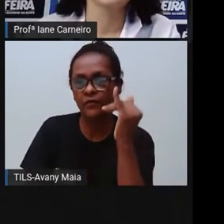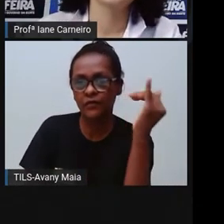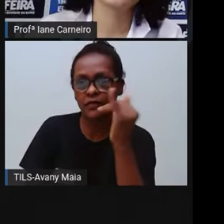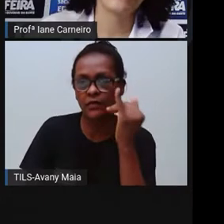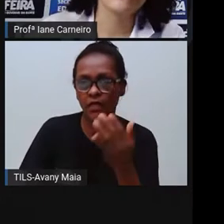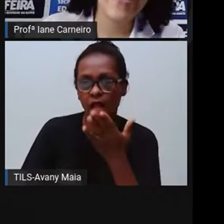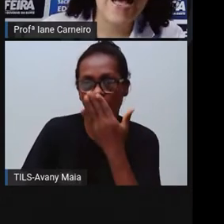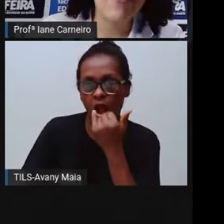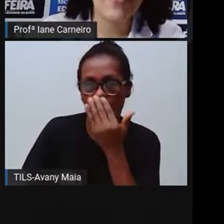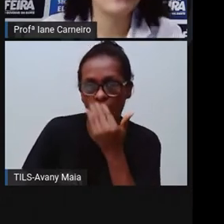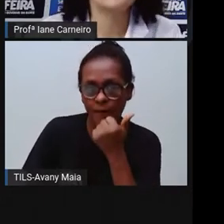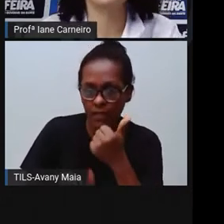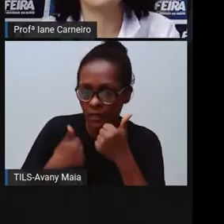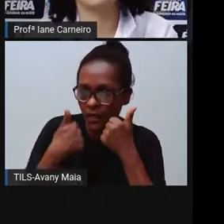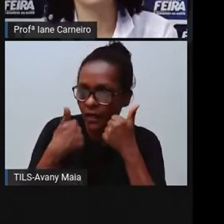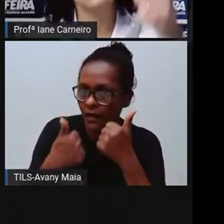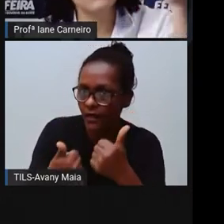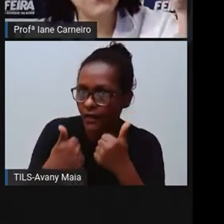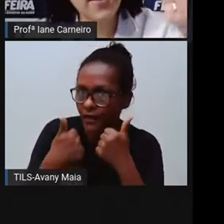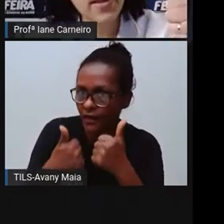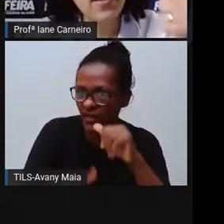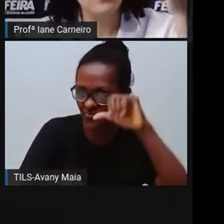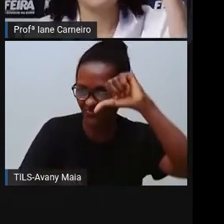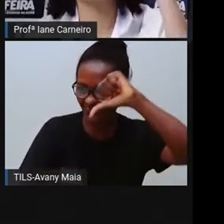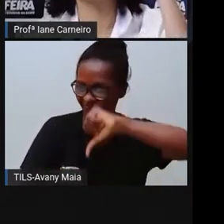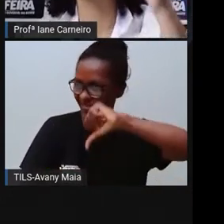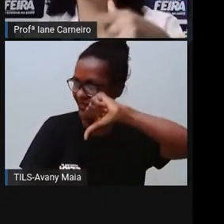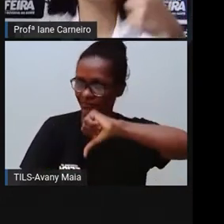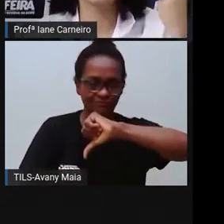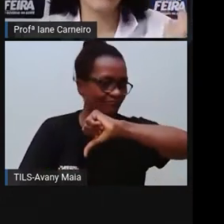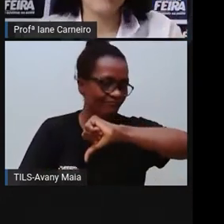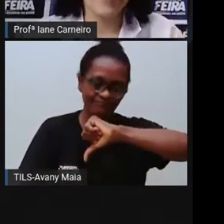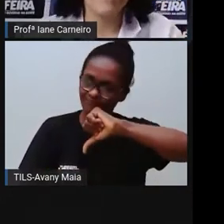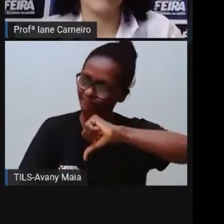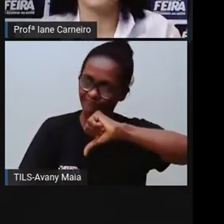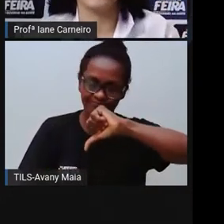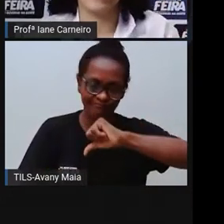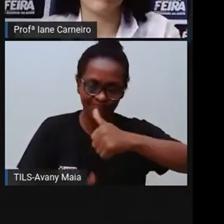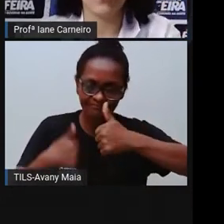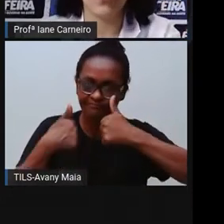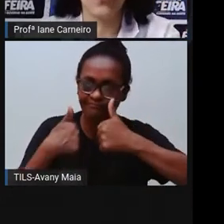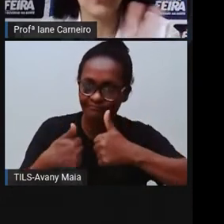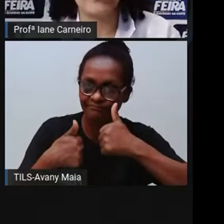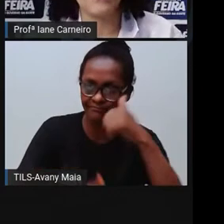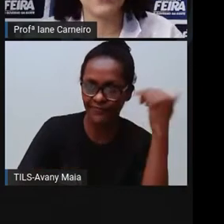manter-se saudável. Então, além de dormir, você tem que comer bem,